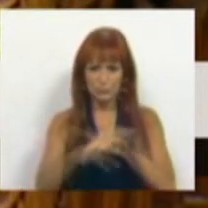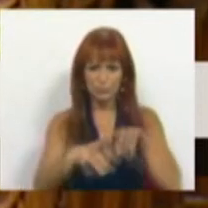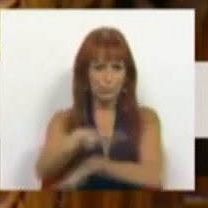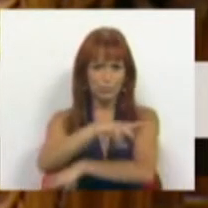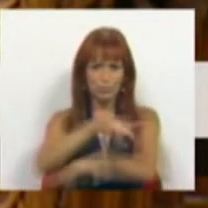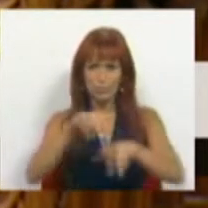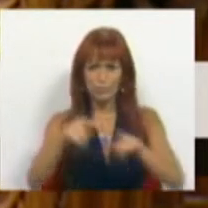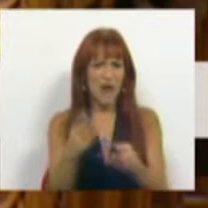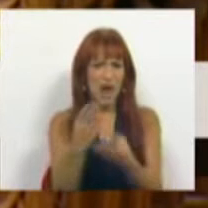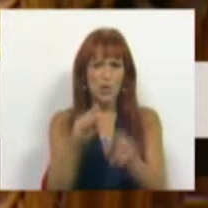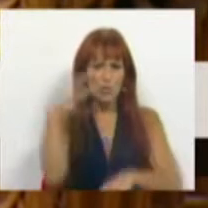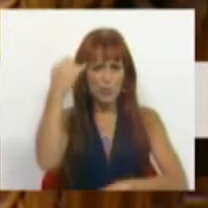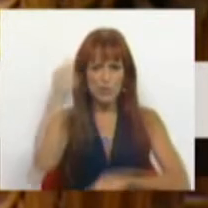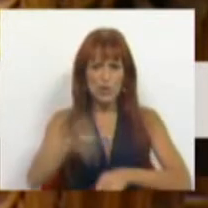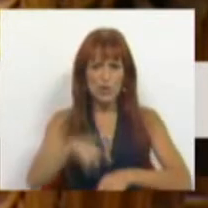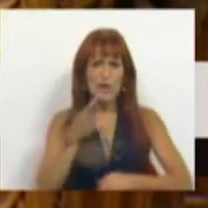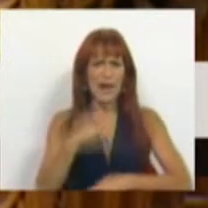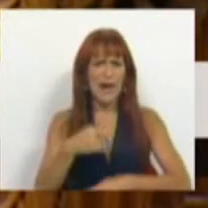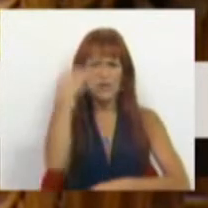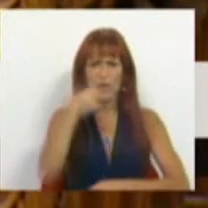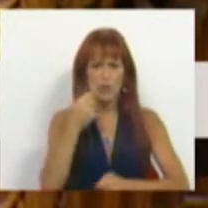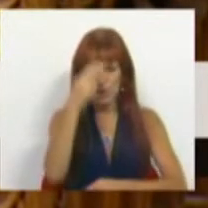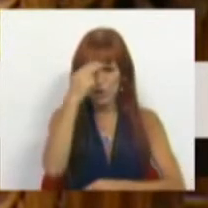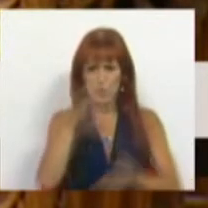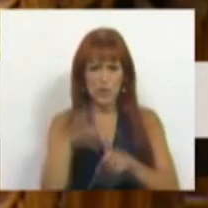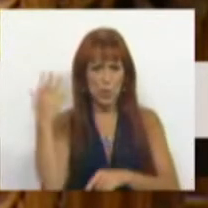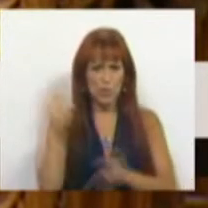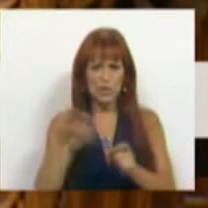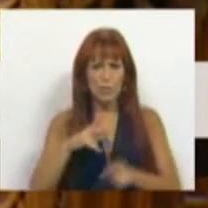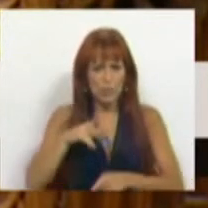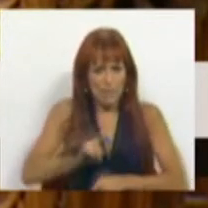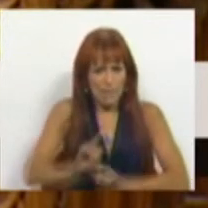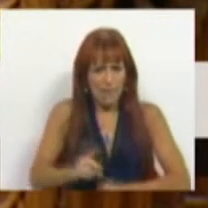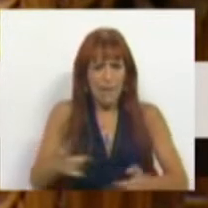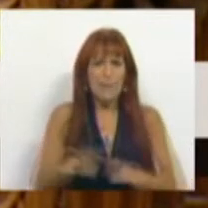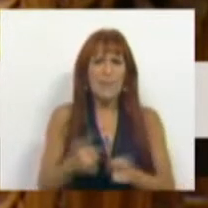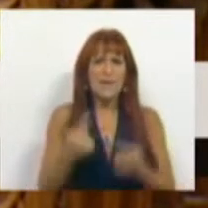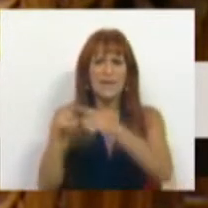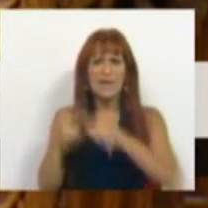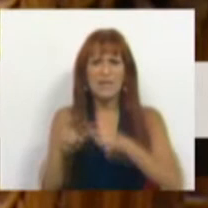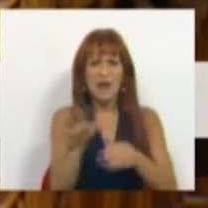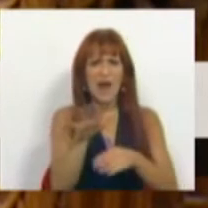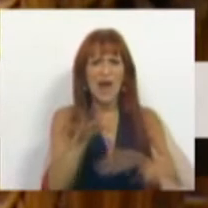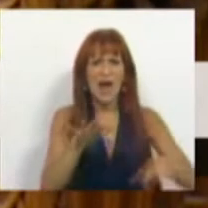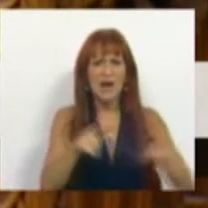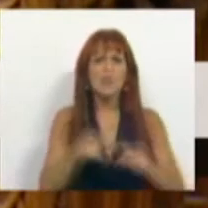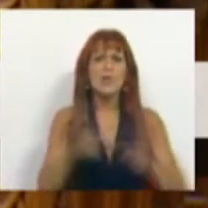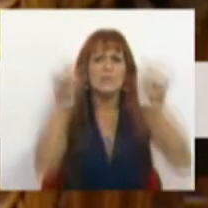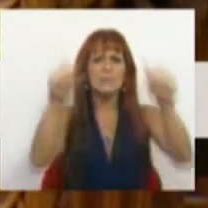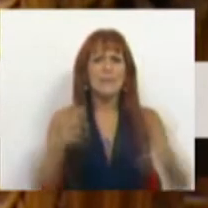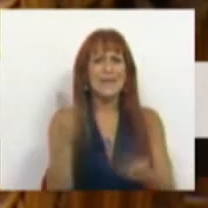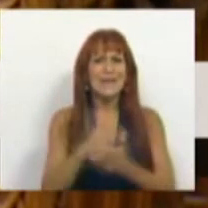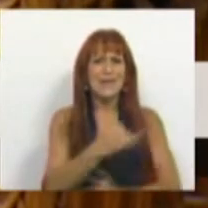tanto como alunos como professores, grandes figuras da história e da cultura do nosso país, nas mais diversas áreas. Classificada